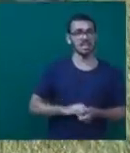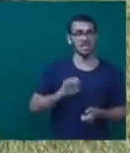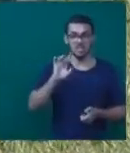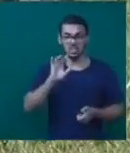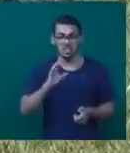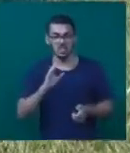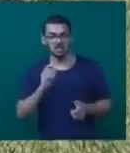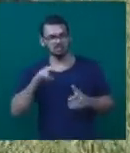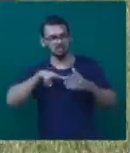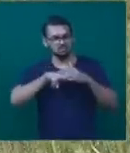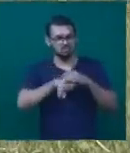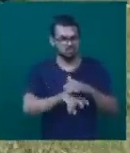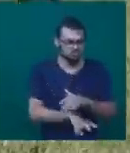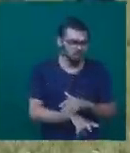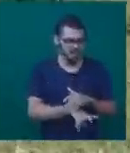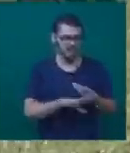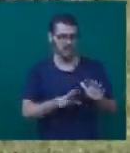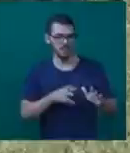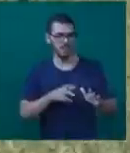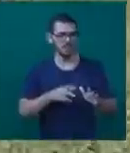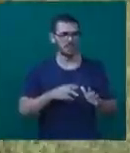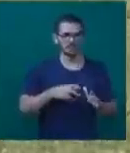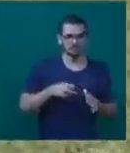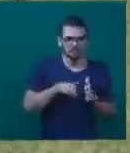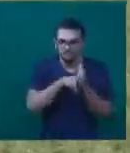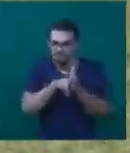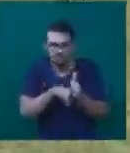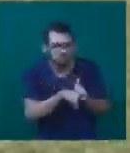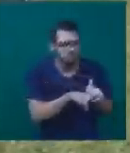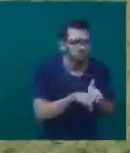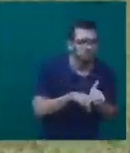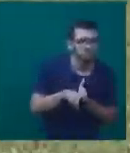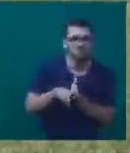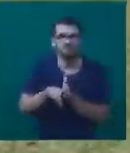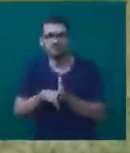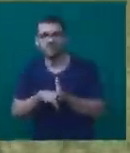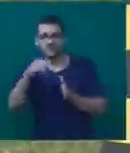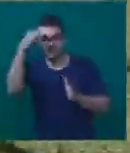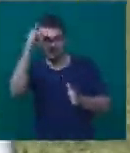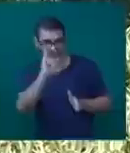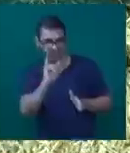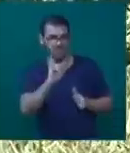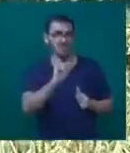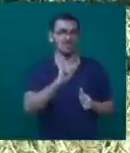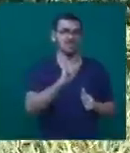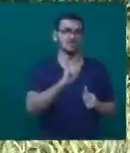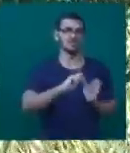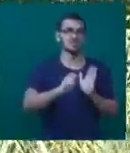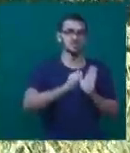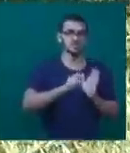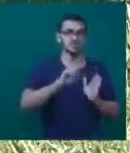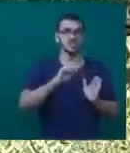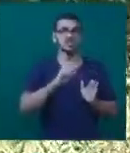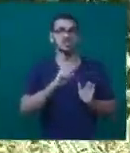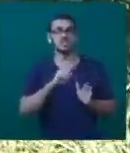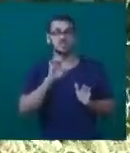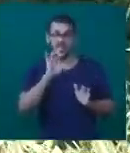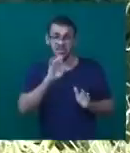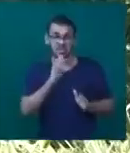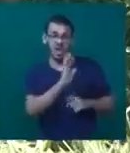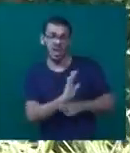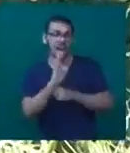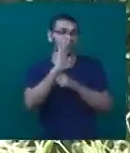tráfico de drogas, mas o cão, ele irá atuar como um apoio. Então, é muito importante falar que o cão, ele não tem contato com a droga e